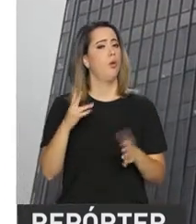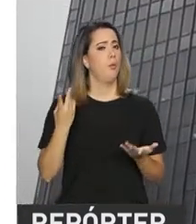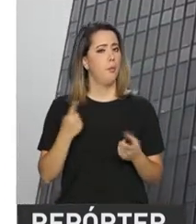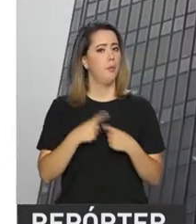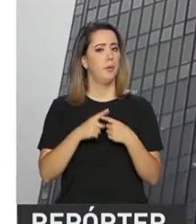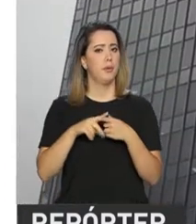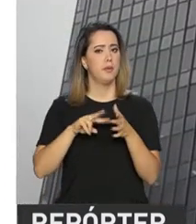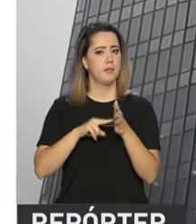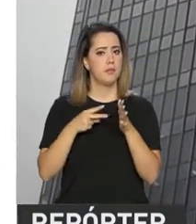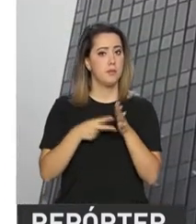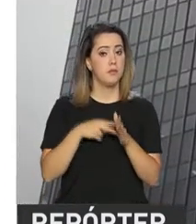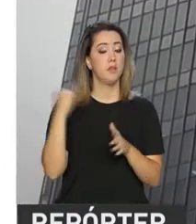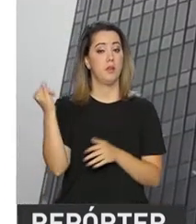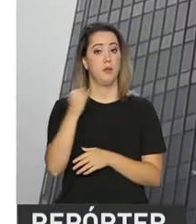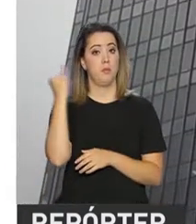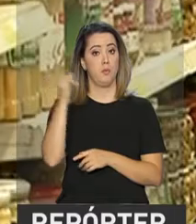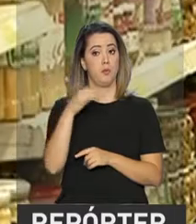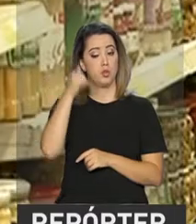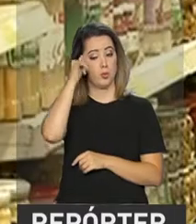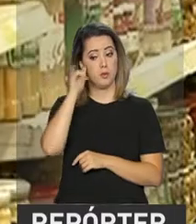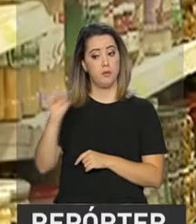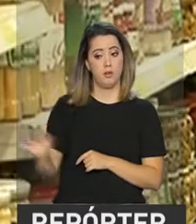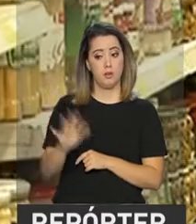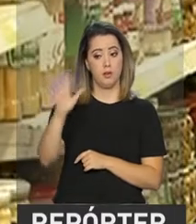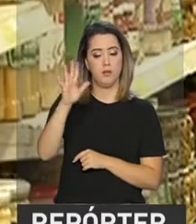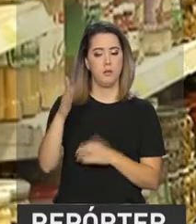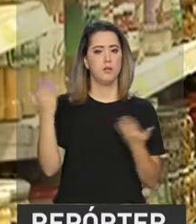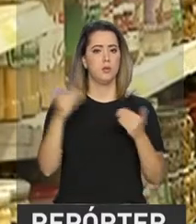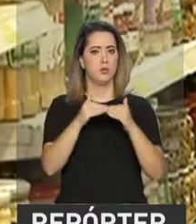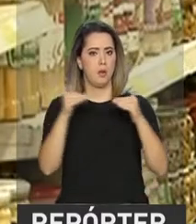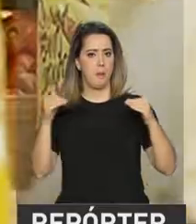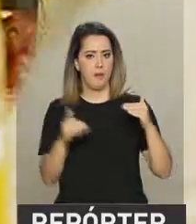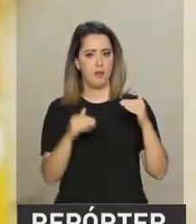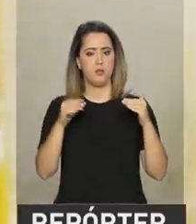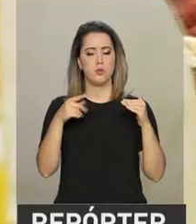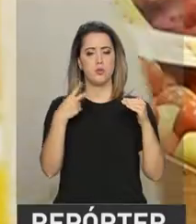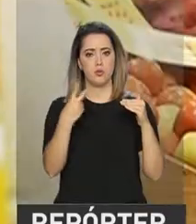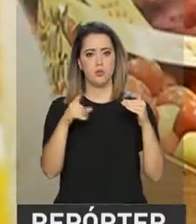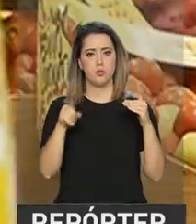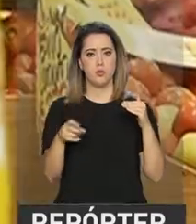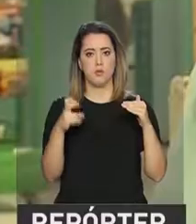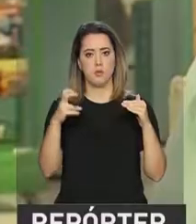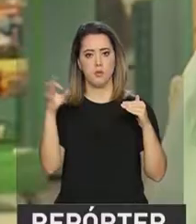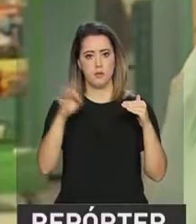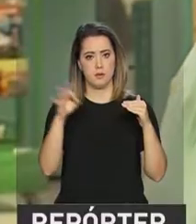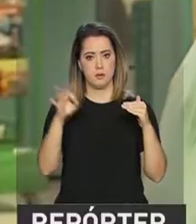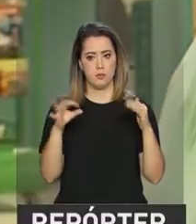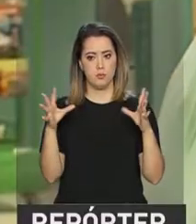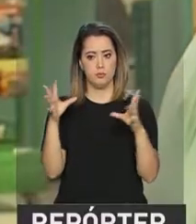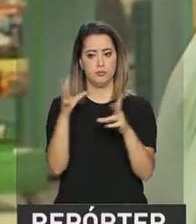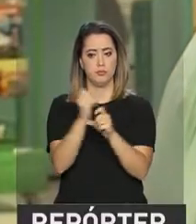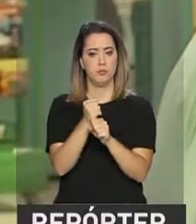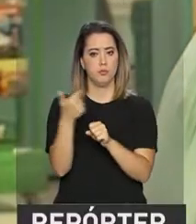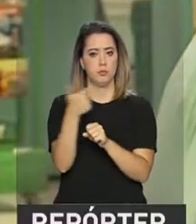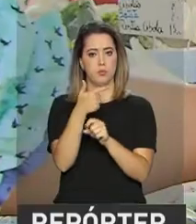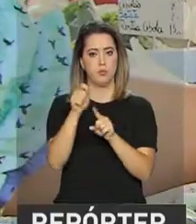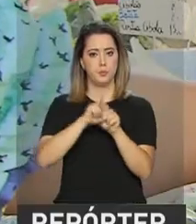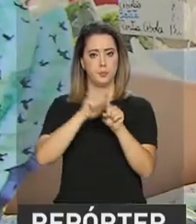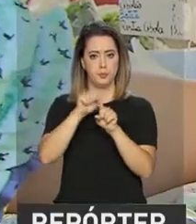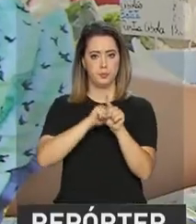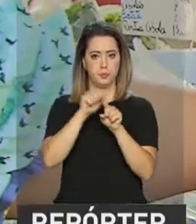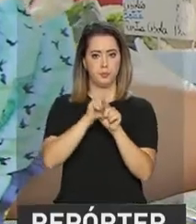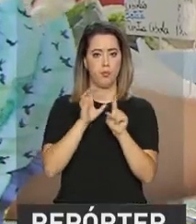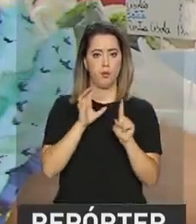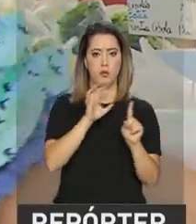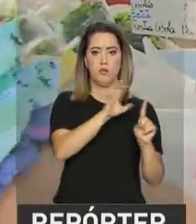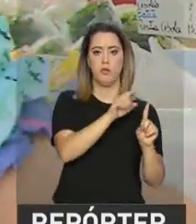importante para o combate à inflação que está abaixo de dois e meio por cento no acumulado dos últimos 12 meses e tem